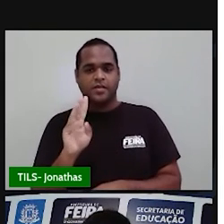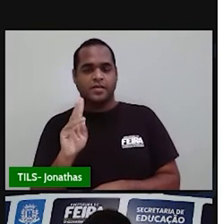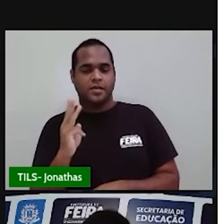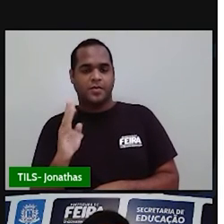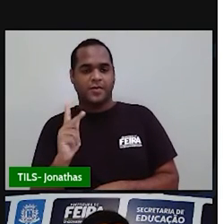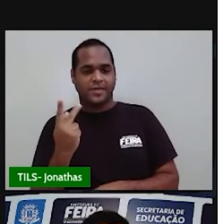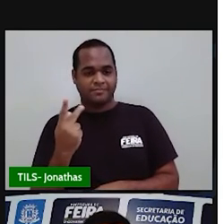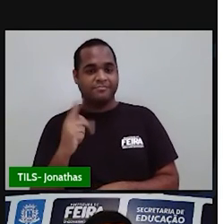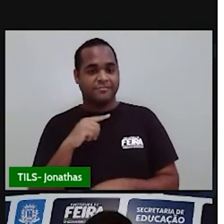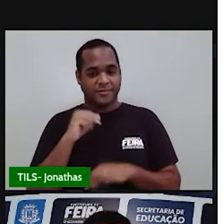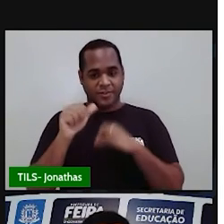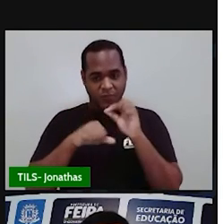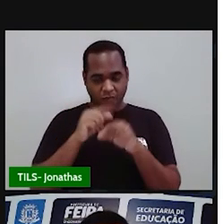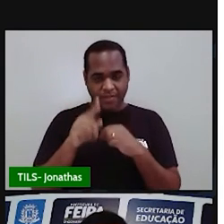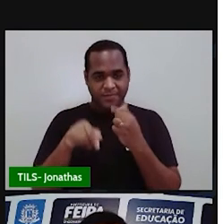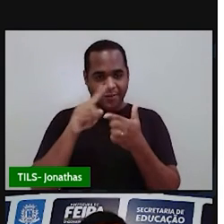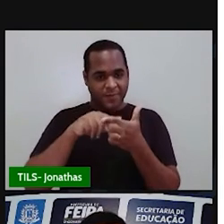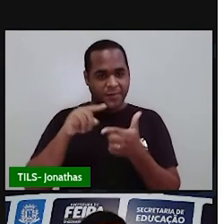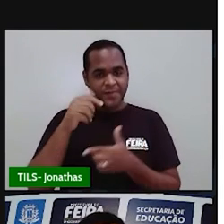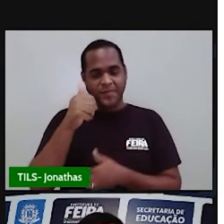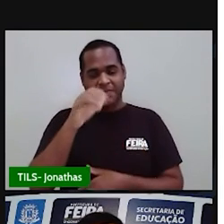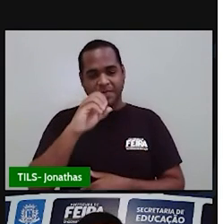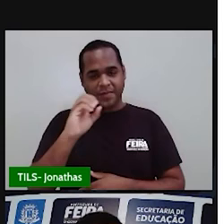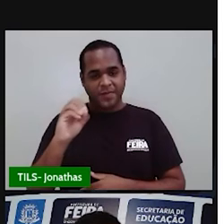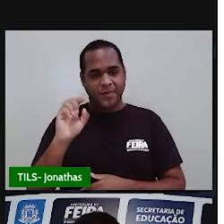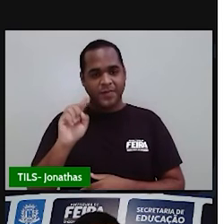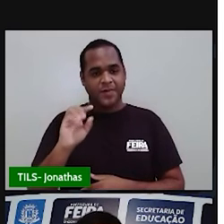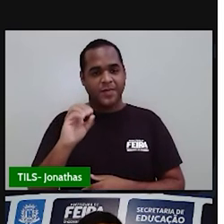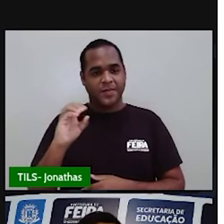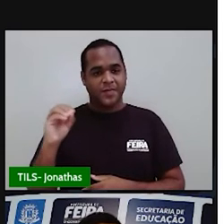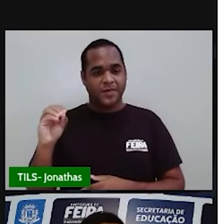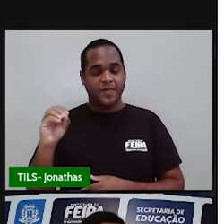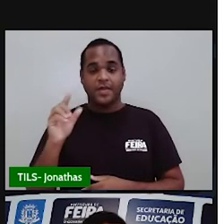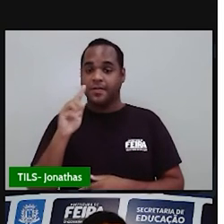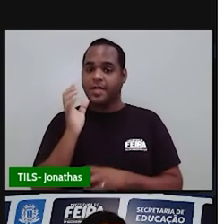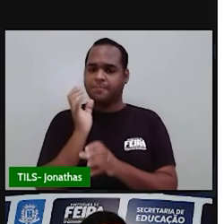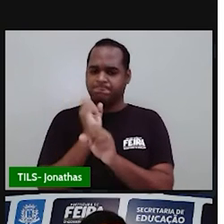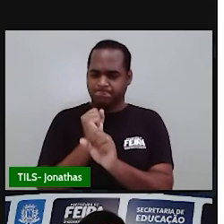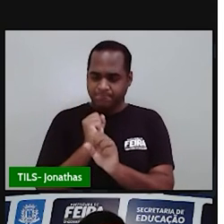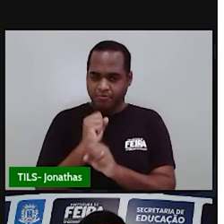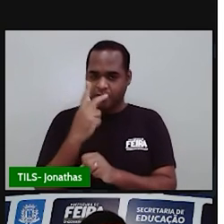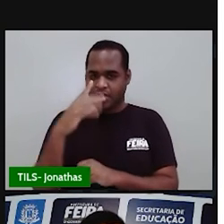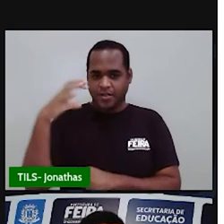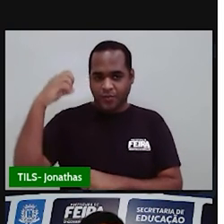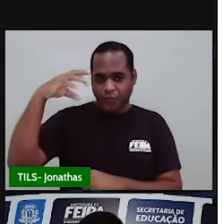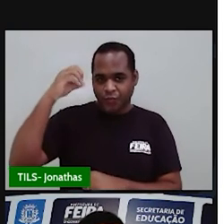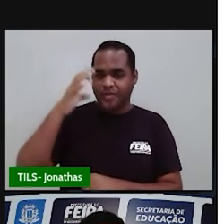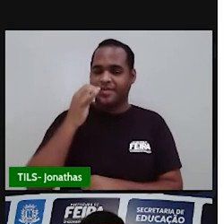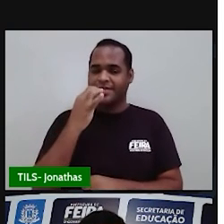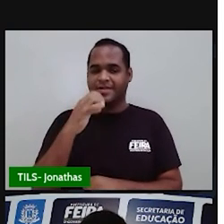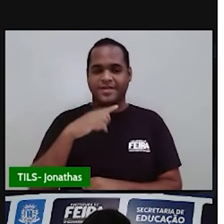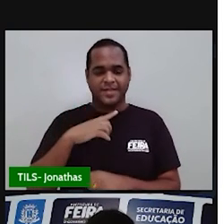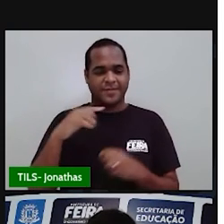por 1.000 para achar kilowatts-hora, porque na nossa conta de luz o consumo